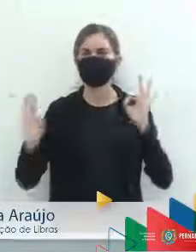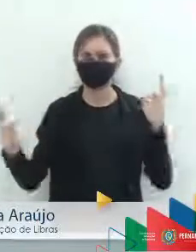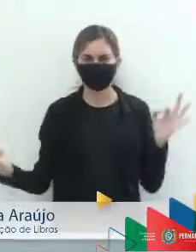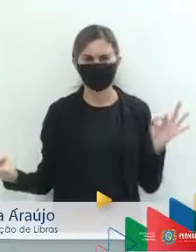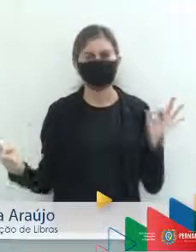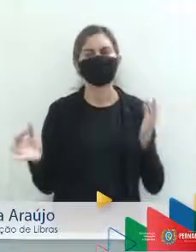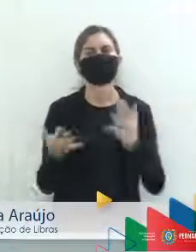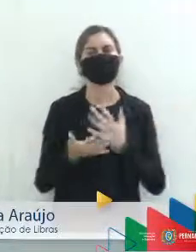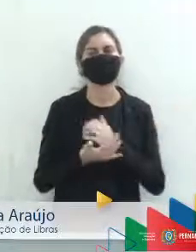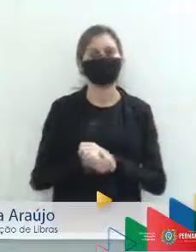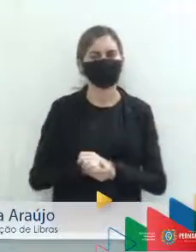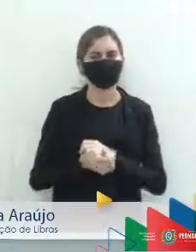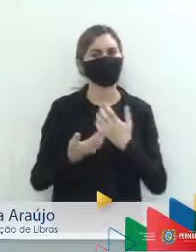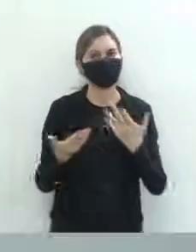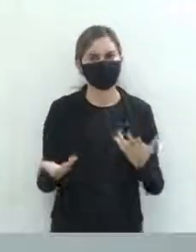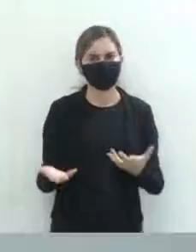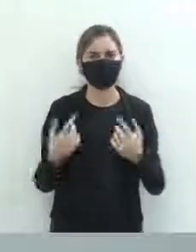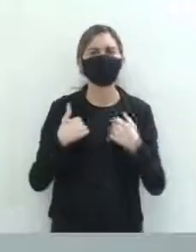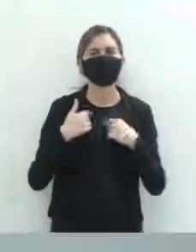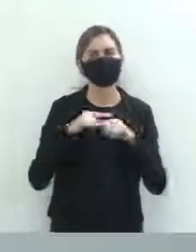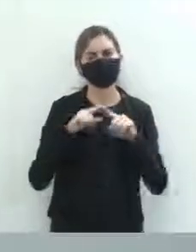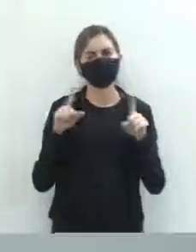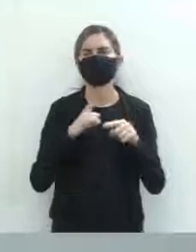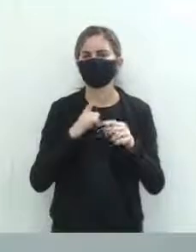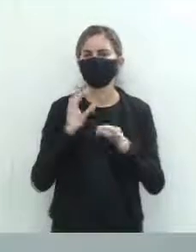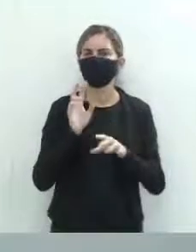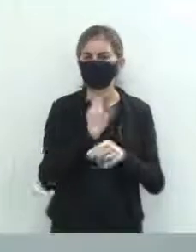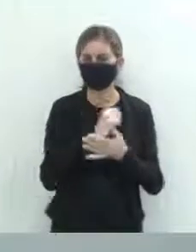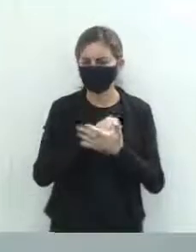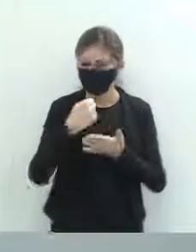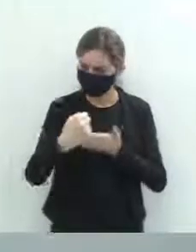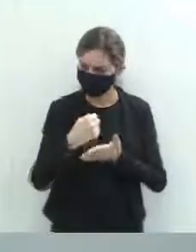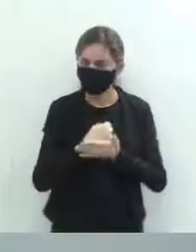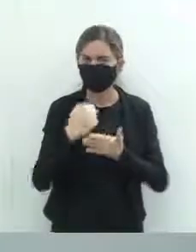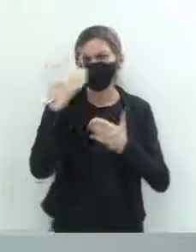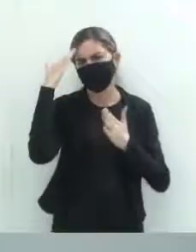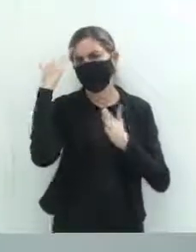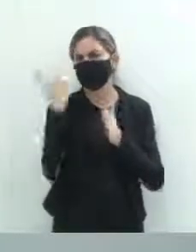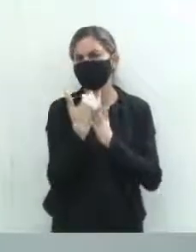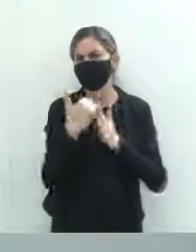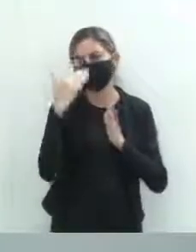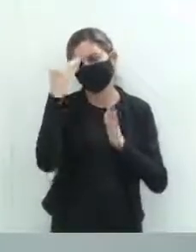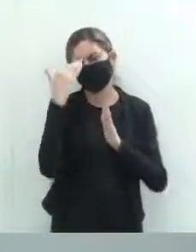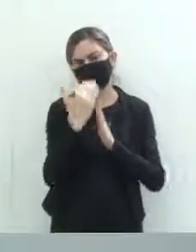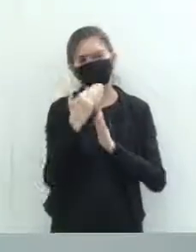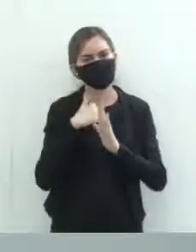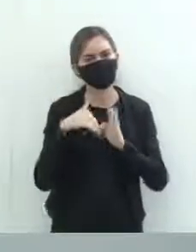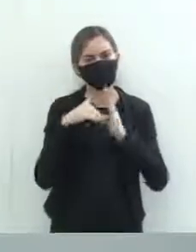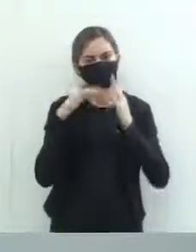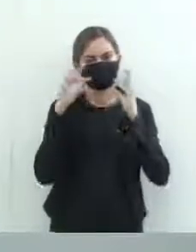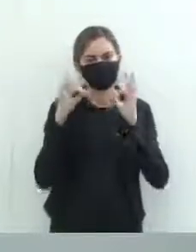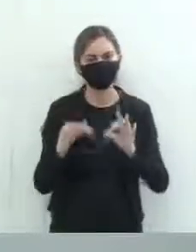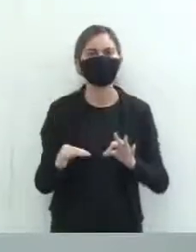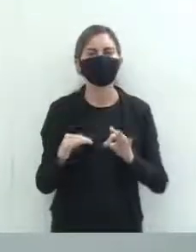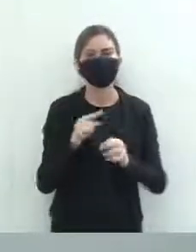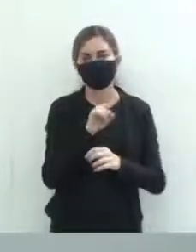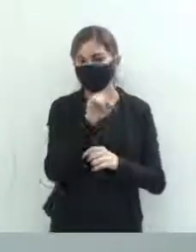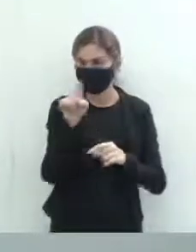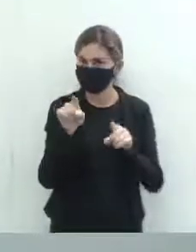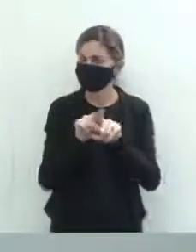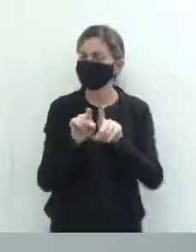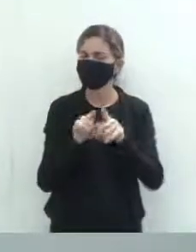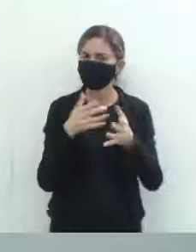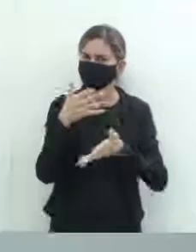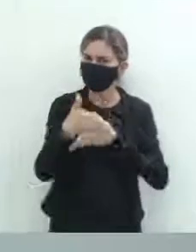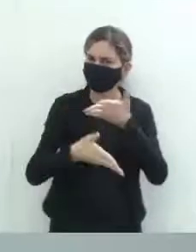distanciados um dos outros, mas temos todos os protocolos sendo seguidos, tudo certinho. Você também tem que se